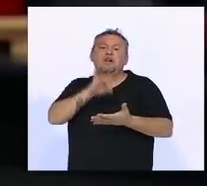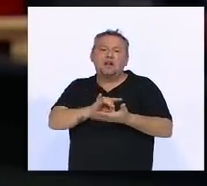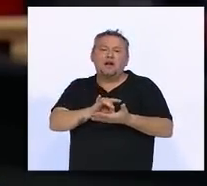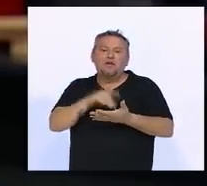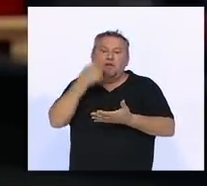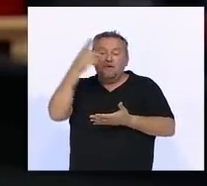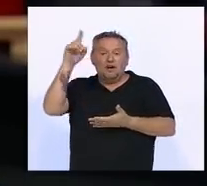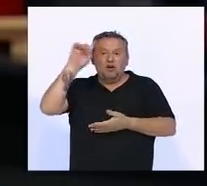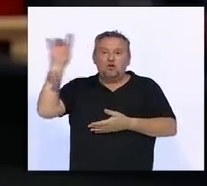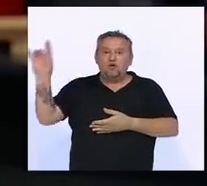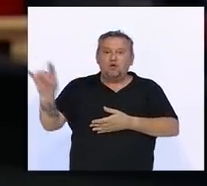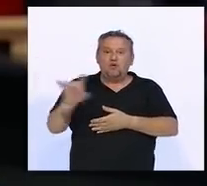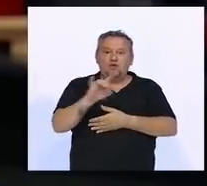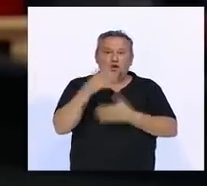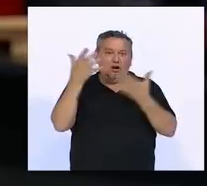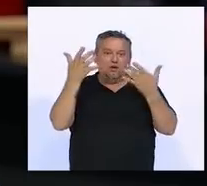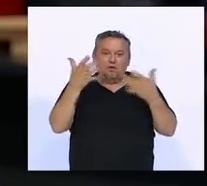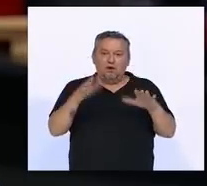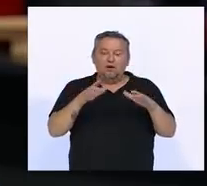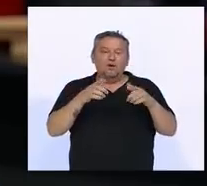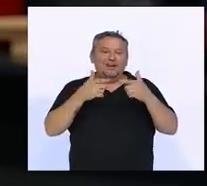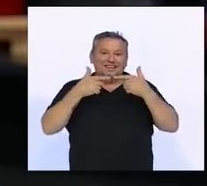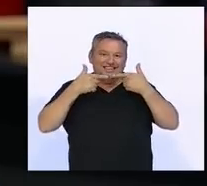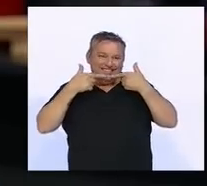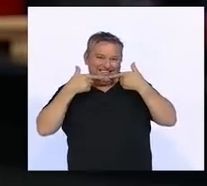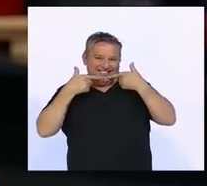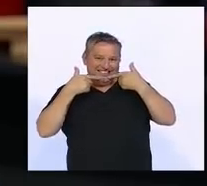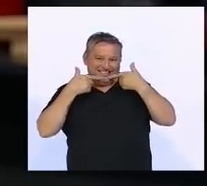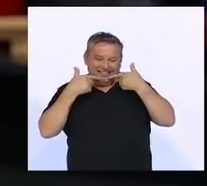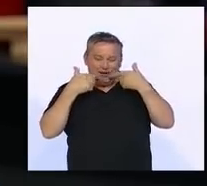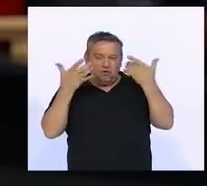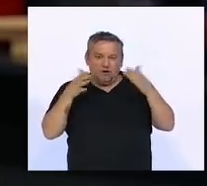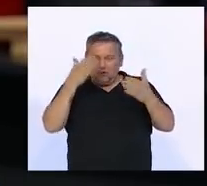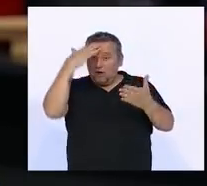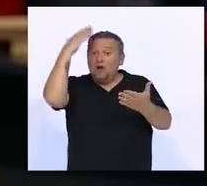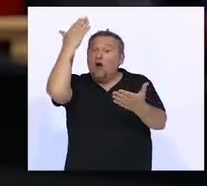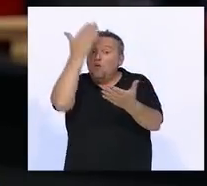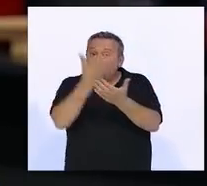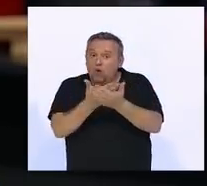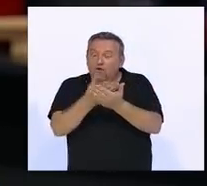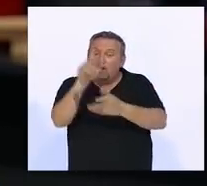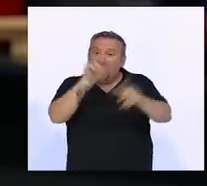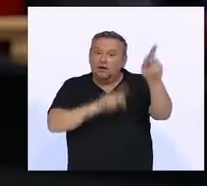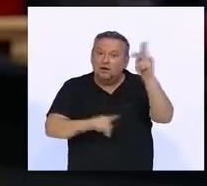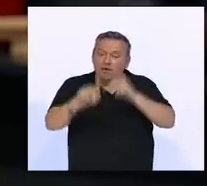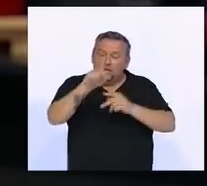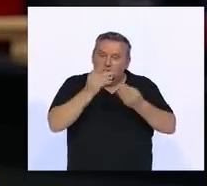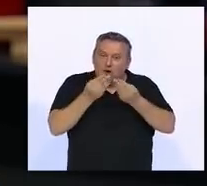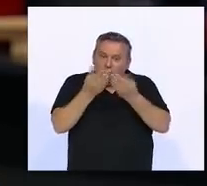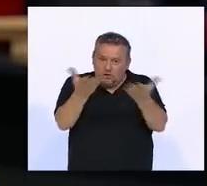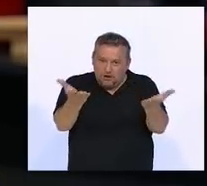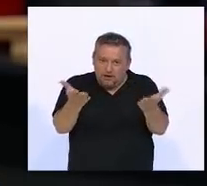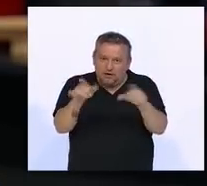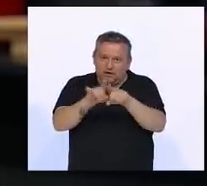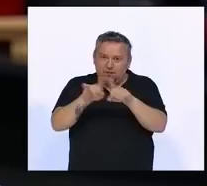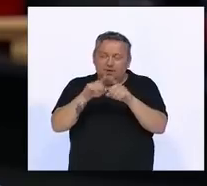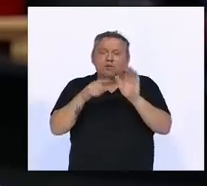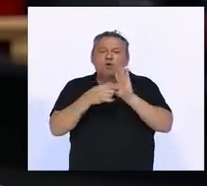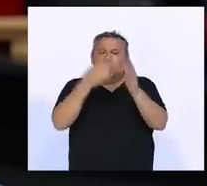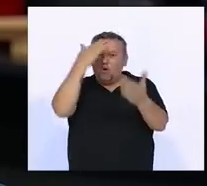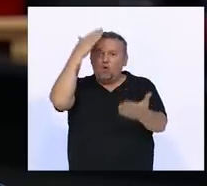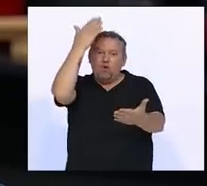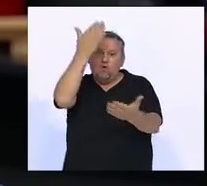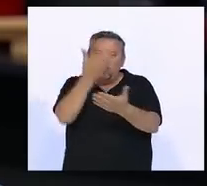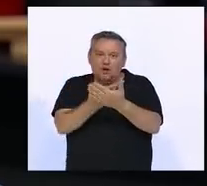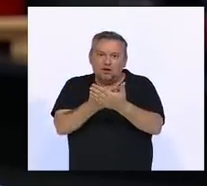os dias: eu não quero gerar simpatia para o povo, eu quero gerar confiança. Então, ele precisa ir gerando confiança e mostrar que